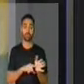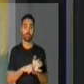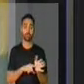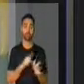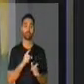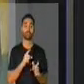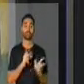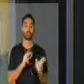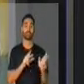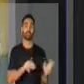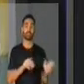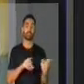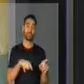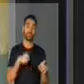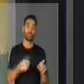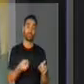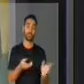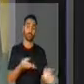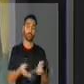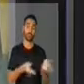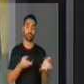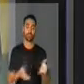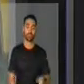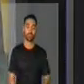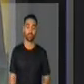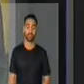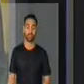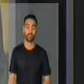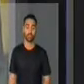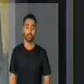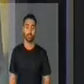ao tratamento do câncer. Vou concluir, senhor presidente.